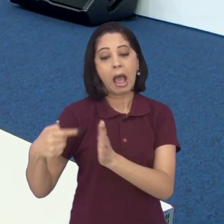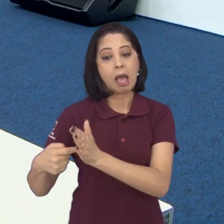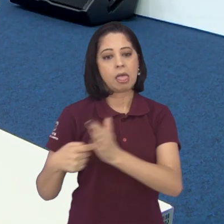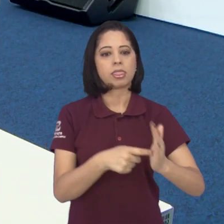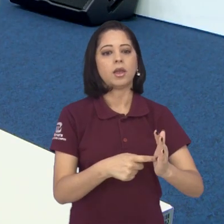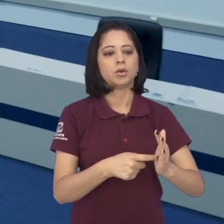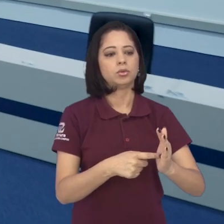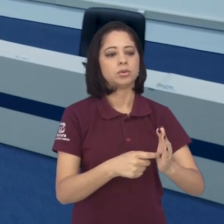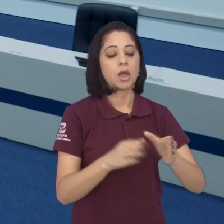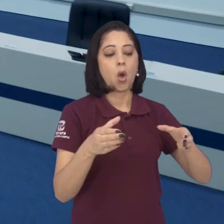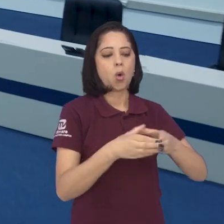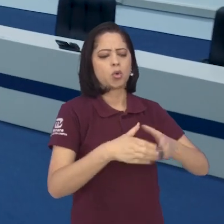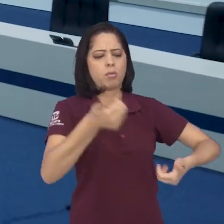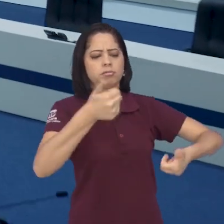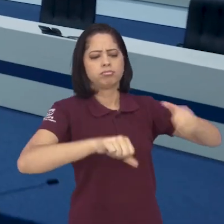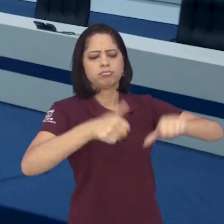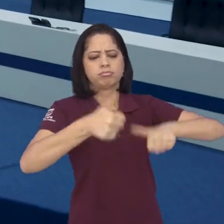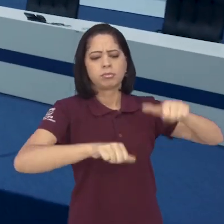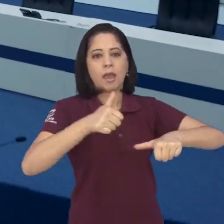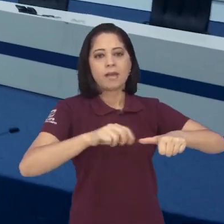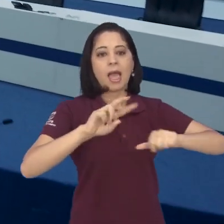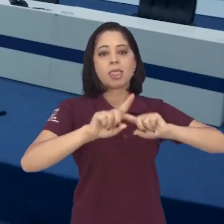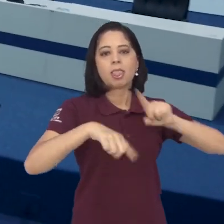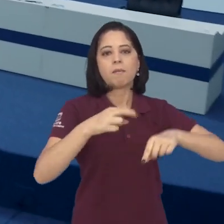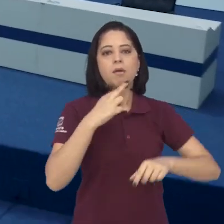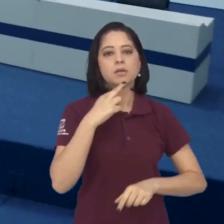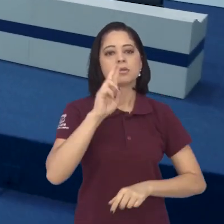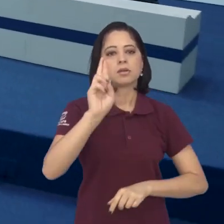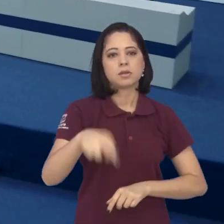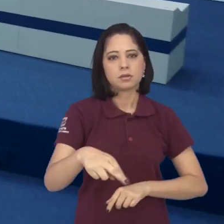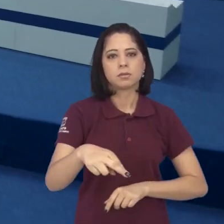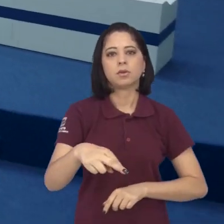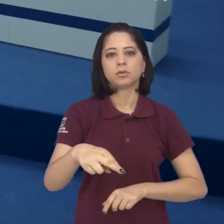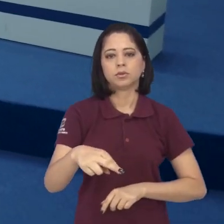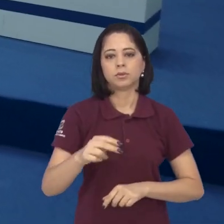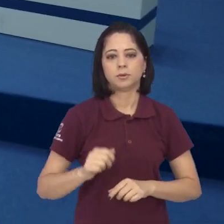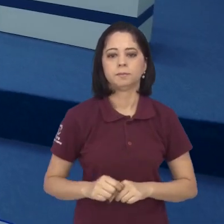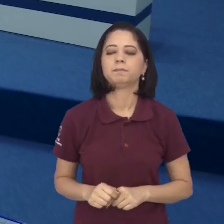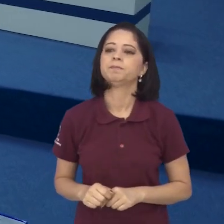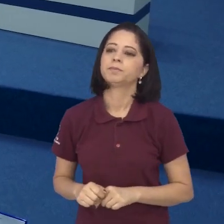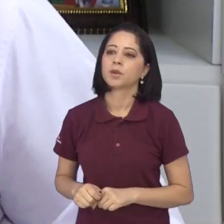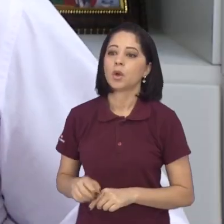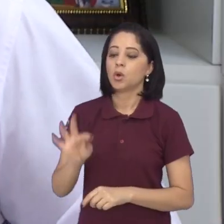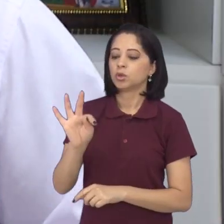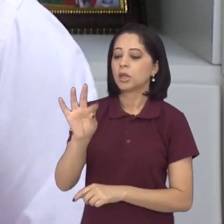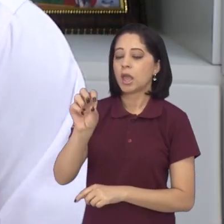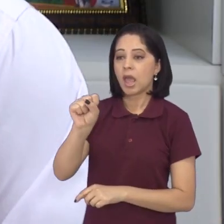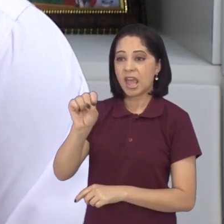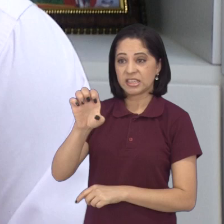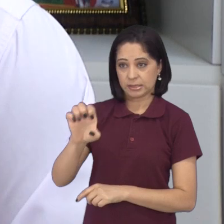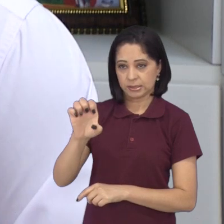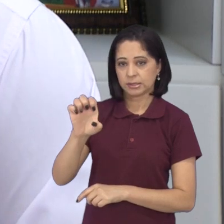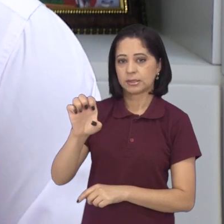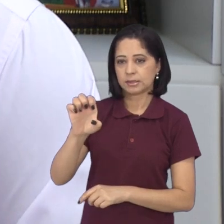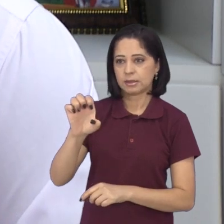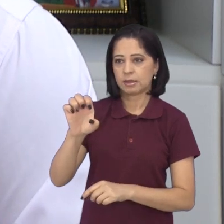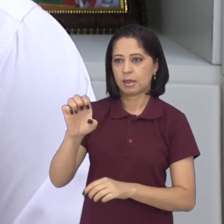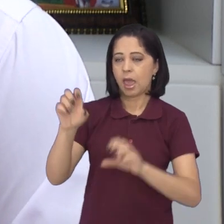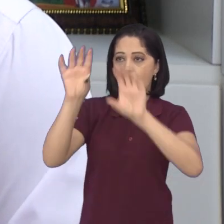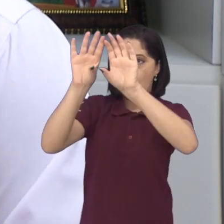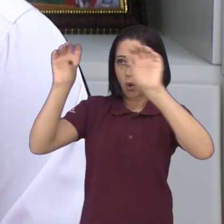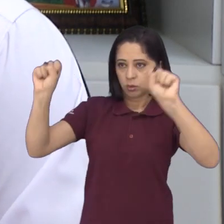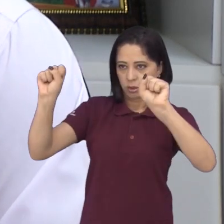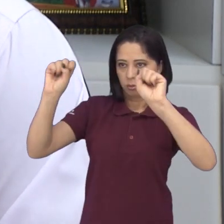para análise. Após o estudo, o parecer da comissão é debatido em plenário. O TSE, o Tribunal